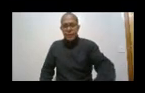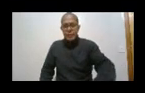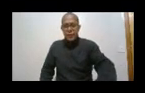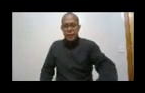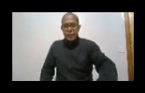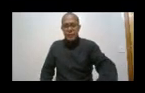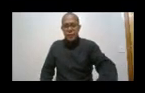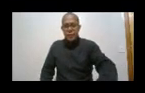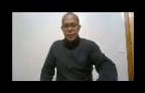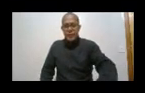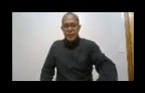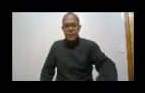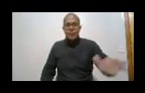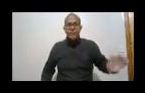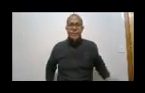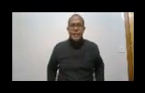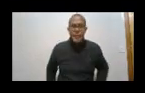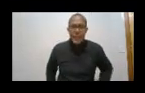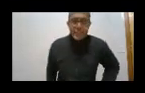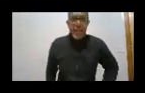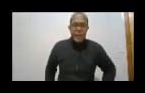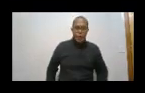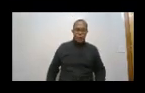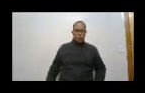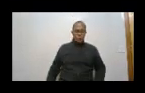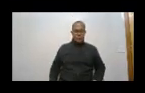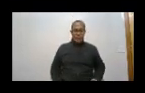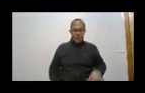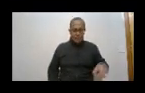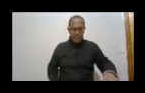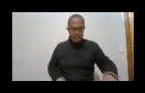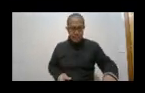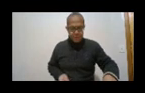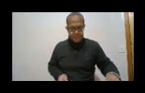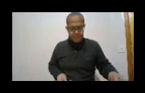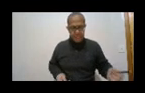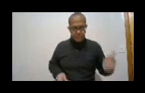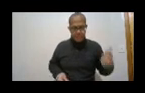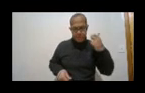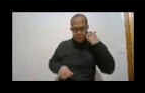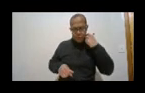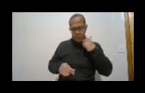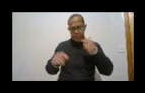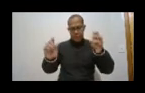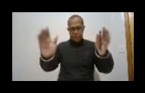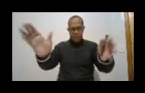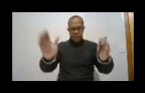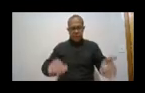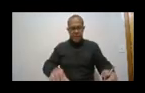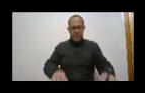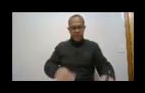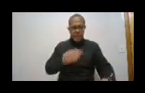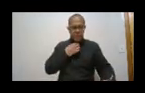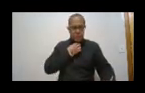Salve, salve, senhoras, senhores, meninos e meninas, garotos e garotas, jovens discentes, professor